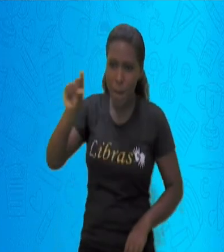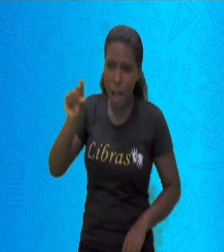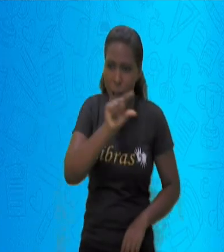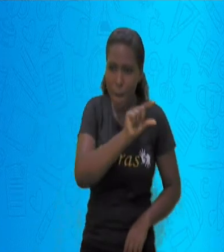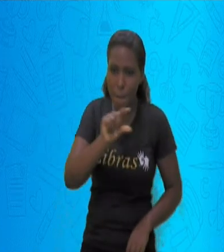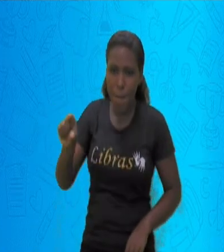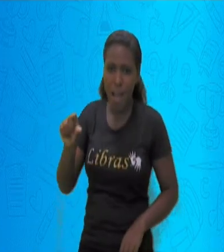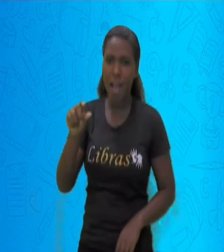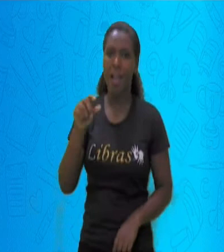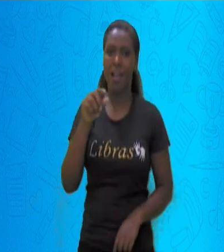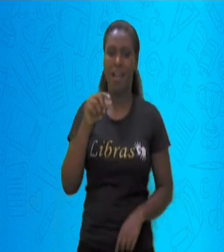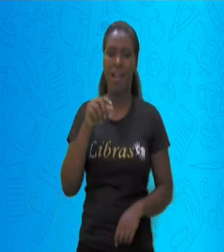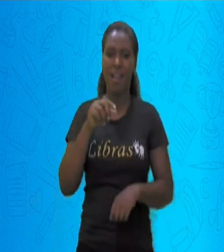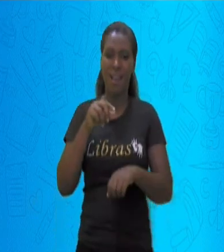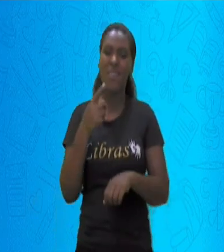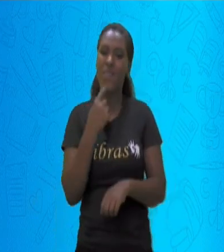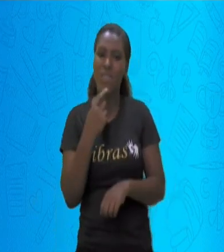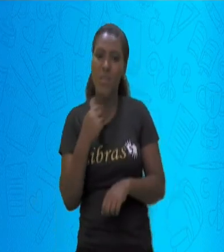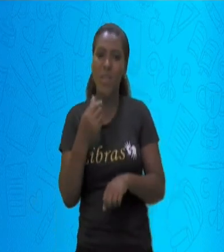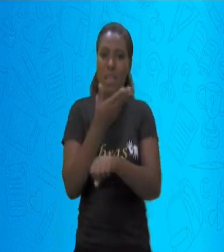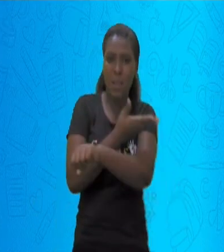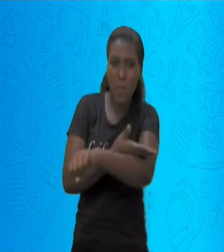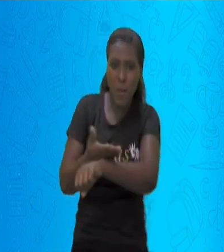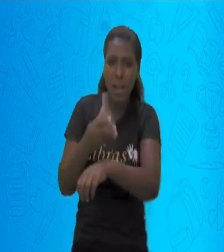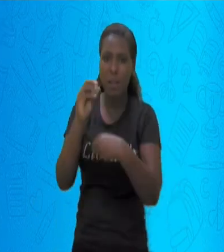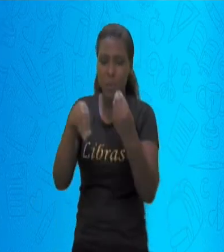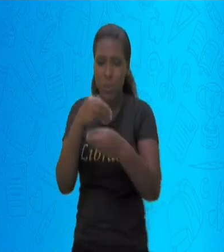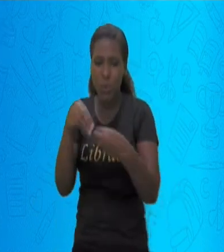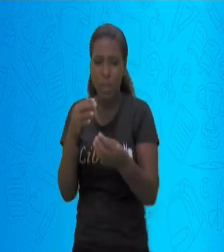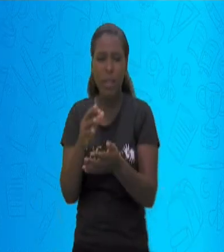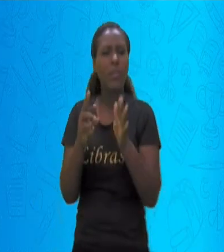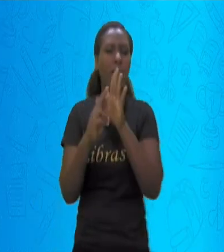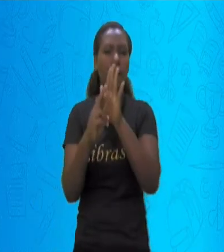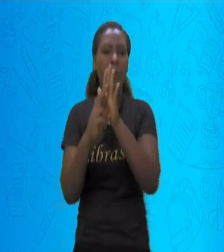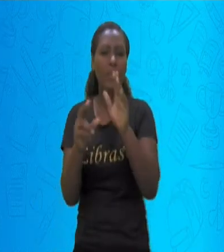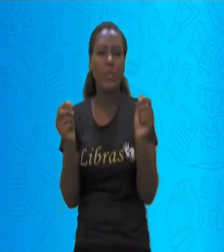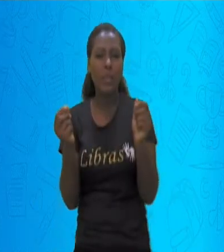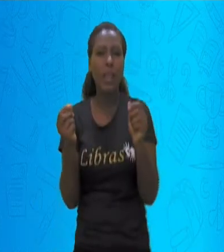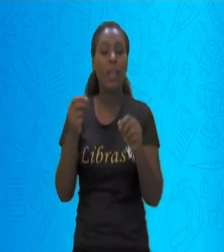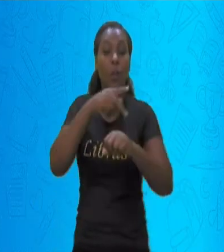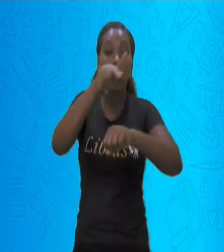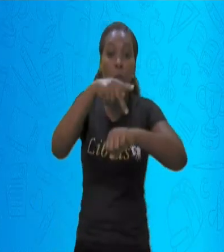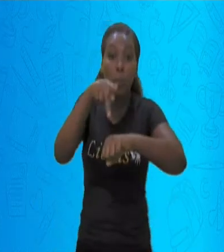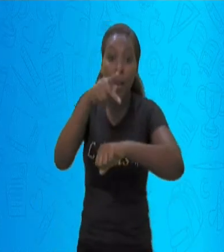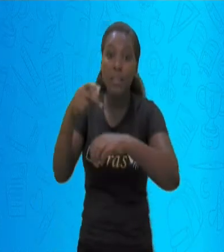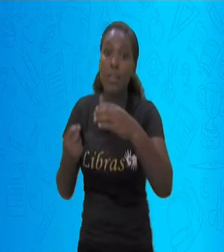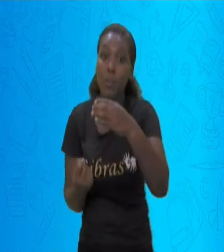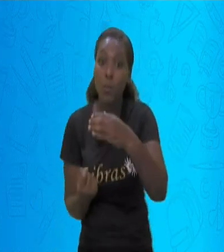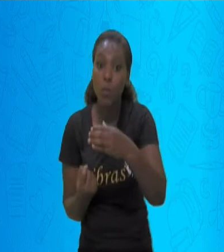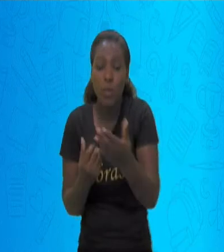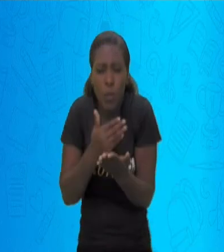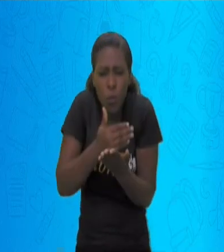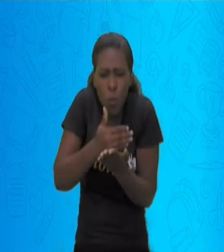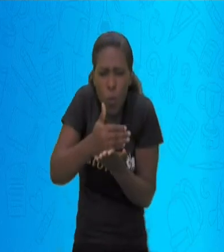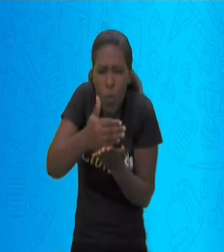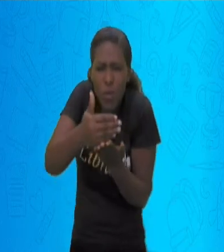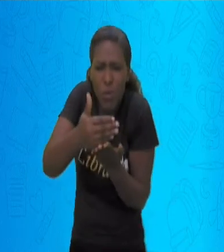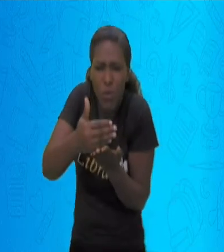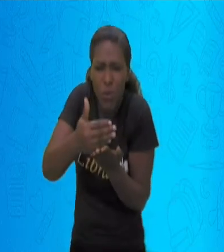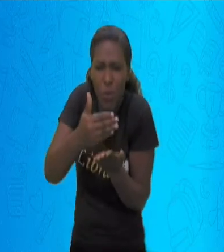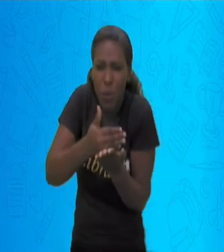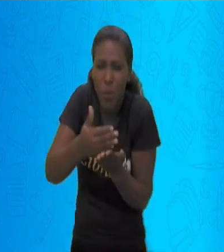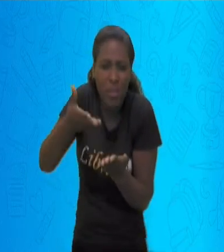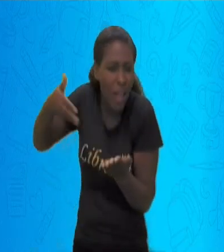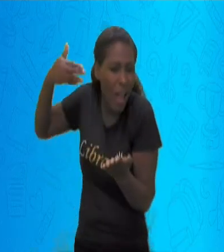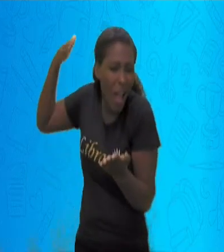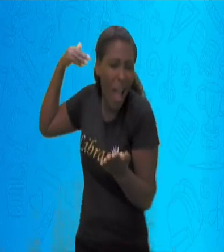Estados Unidos. Portanto, ela tem uma história, ela não é simplesmente um desenho ou um pedaço